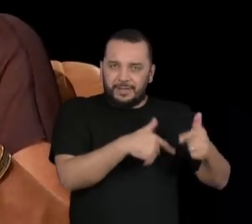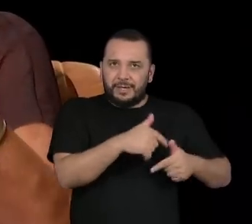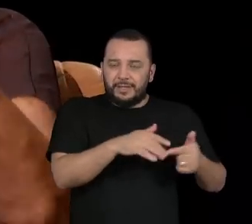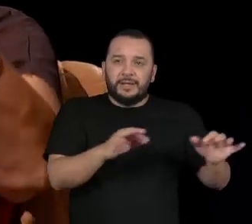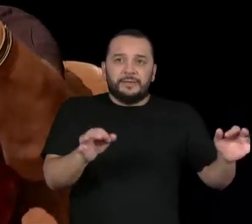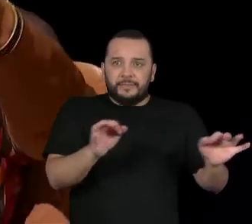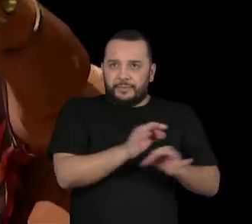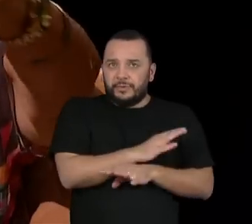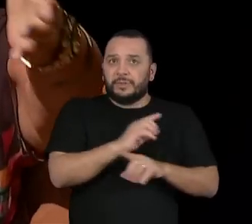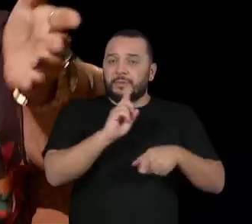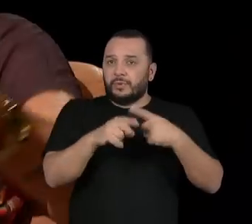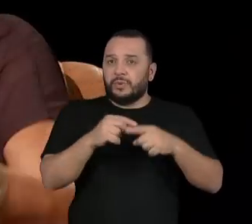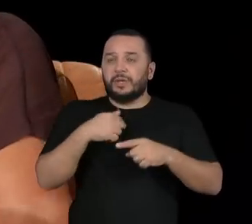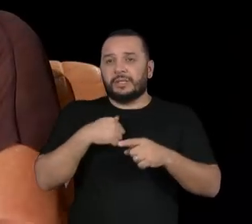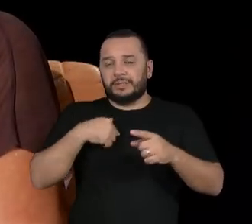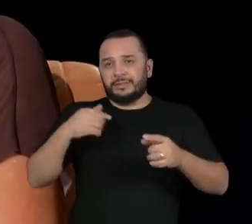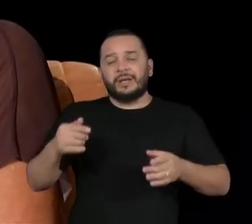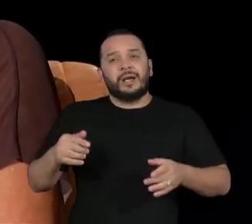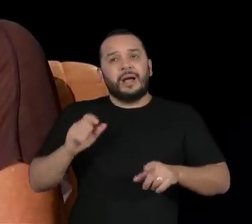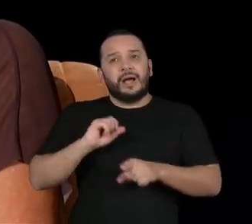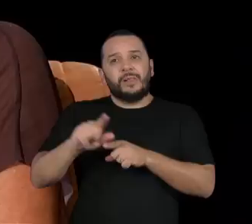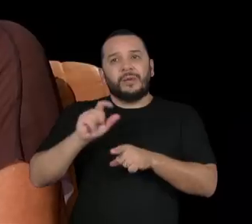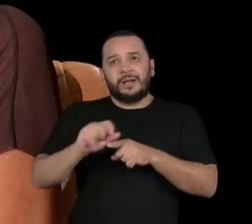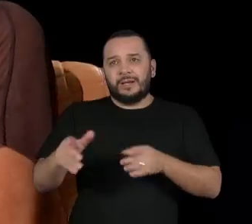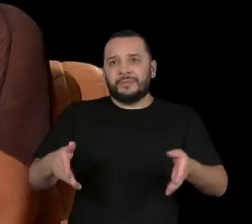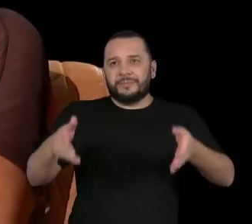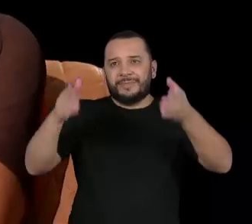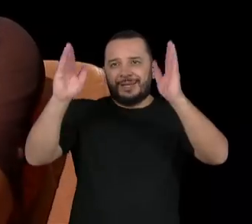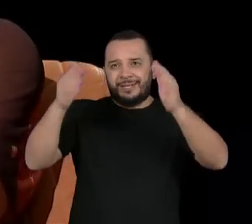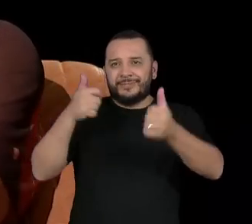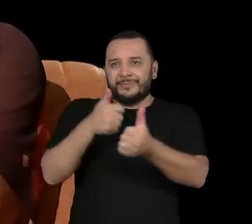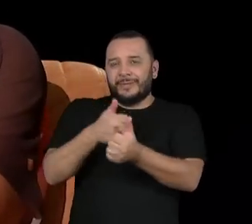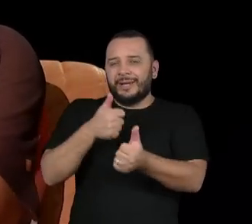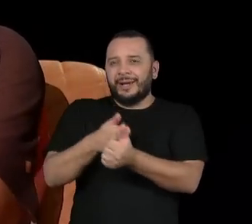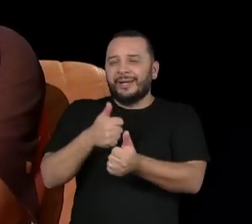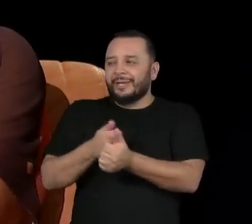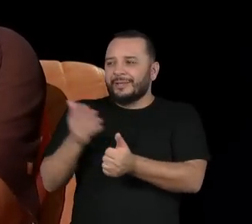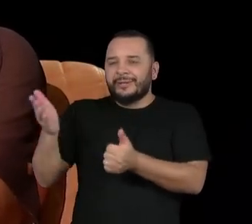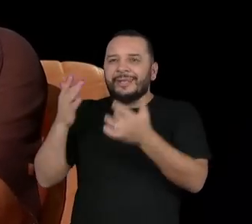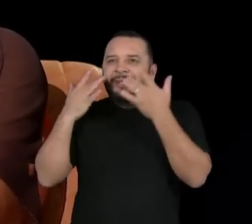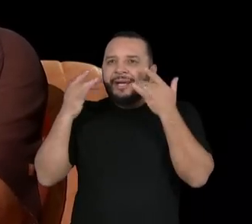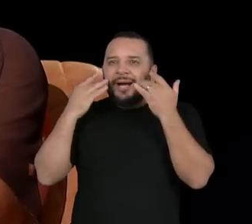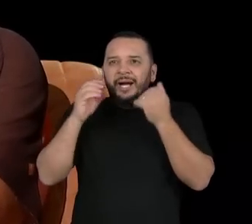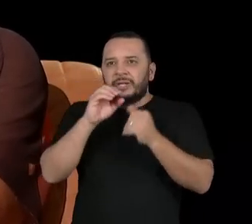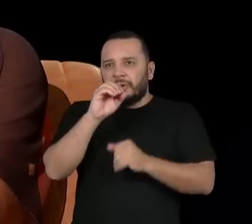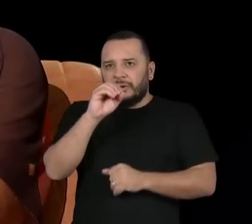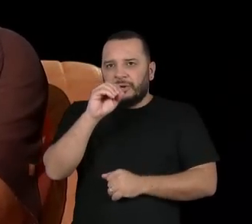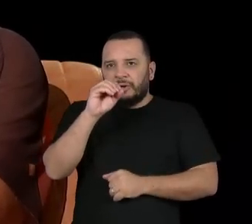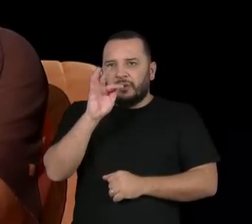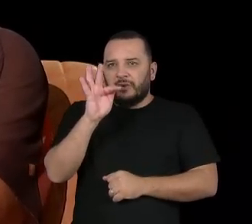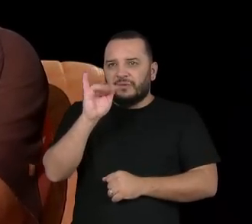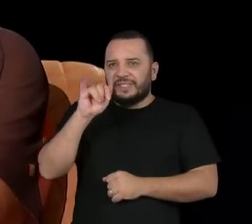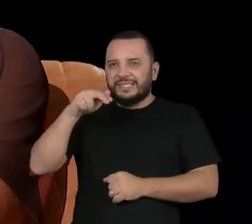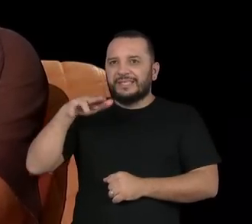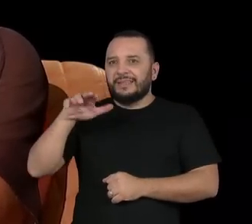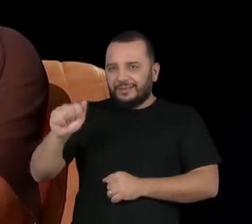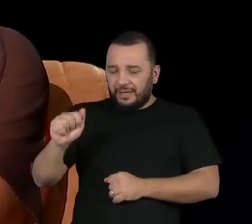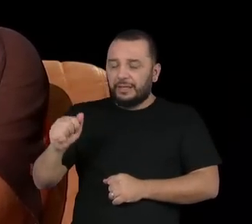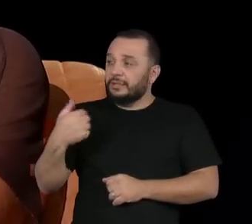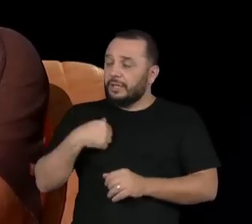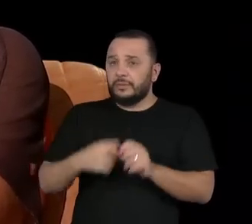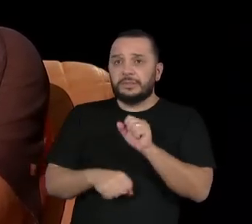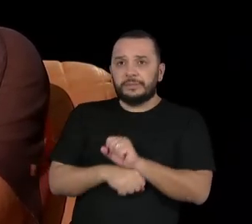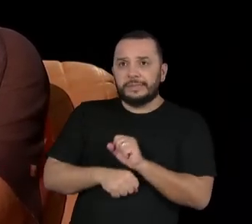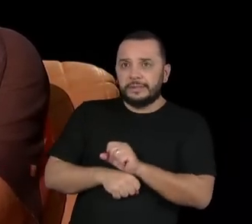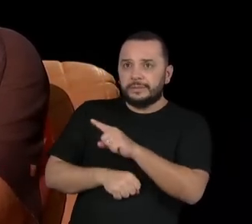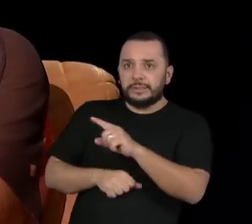um apartamento perto ali da Oficina e eu ficava esperando terminar os trabalhos, ficava ali na bilheteria.